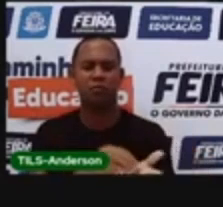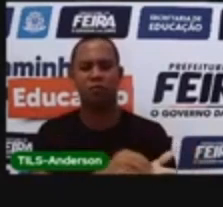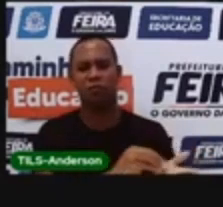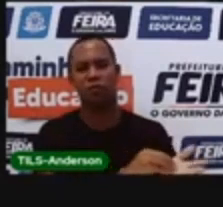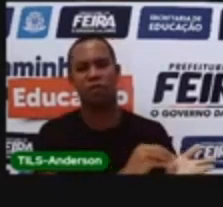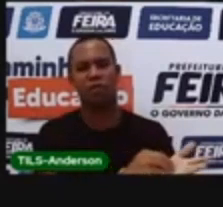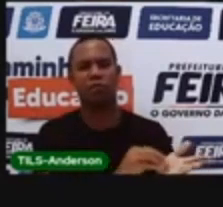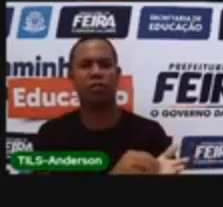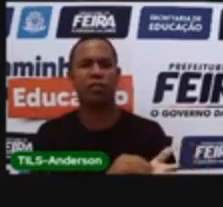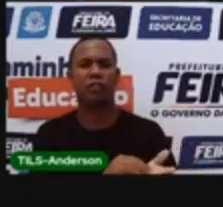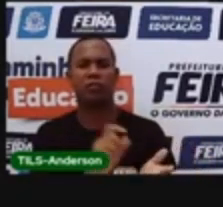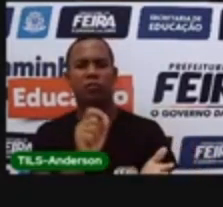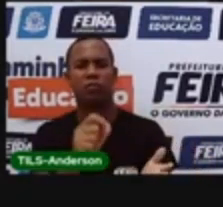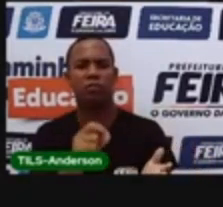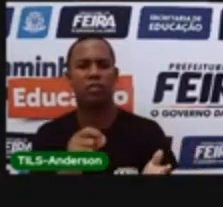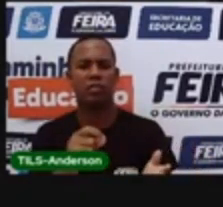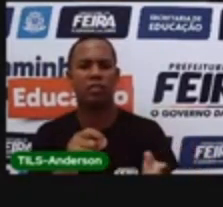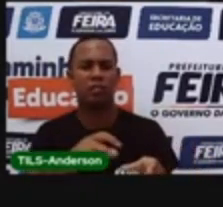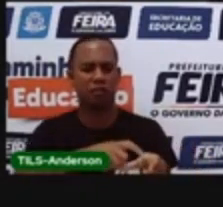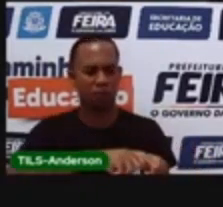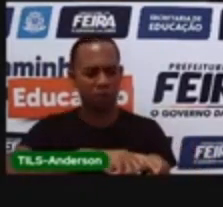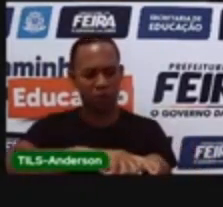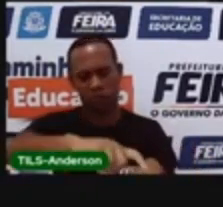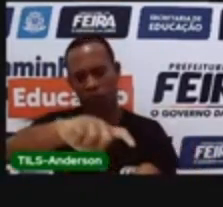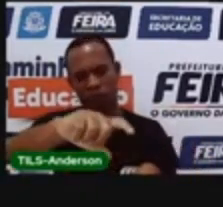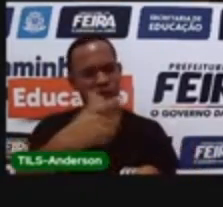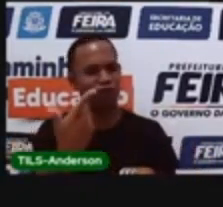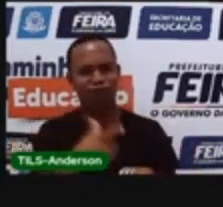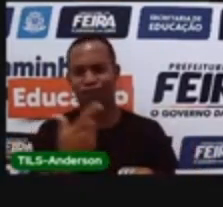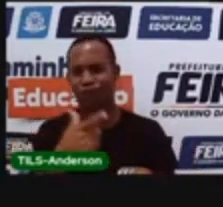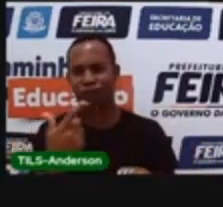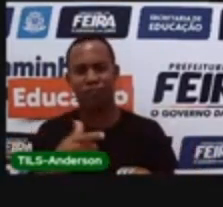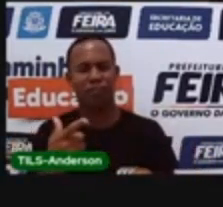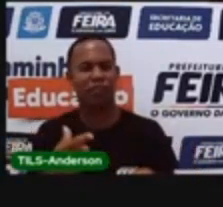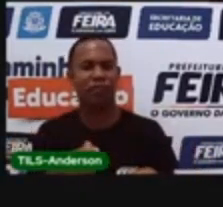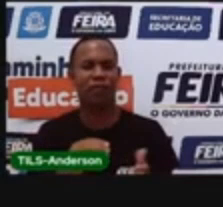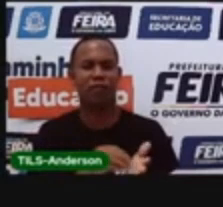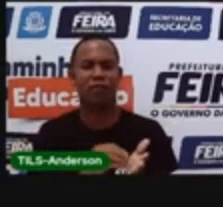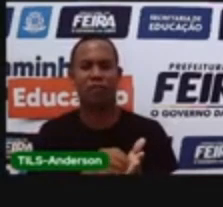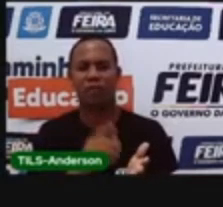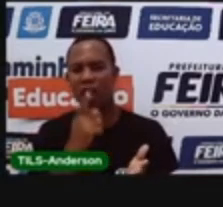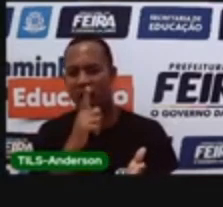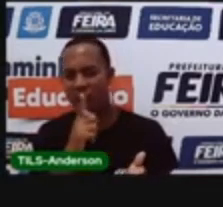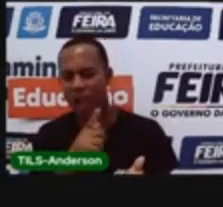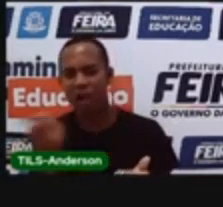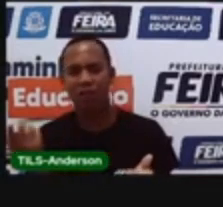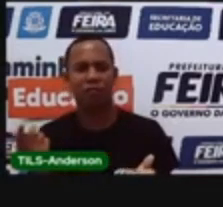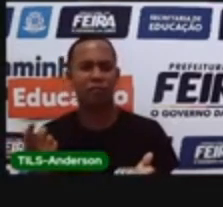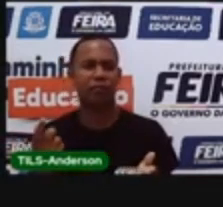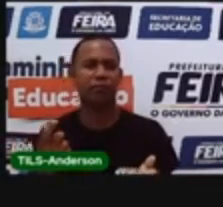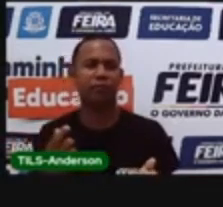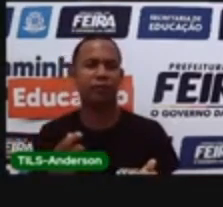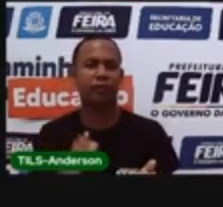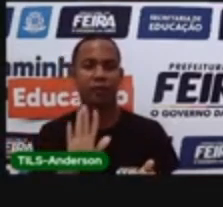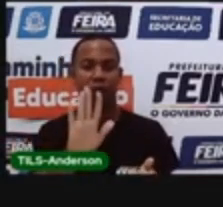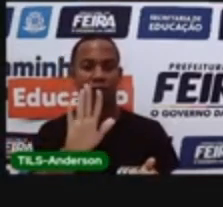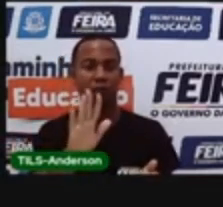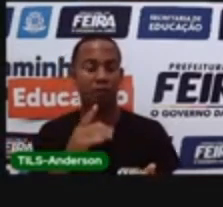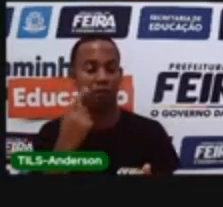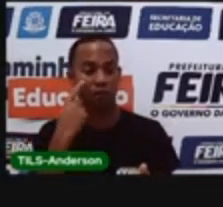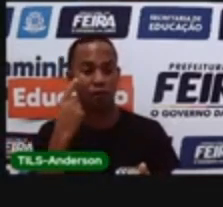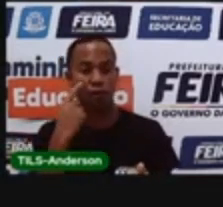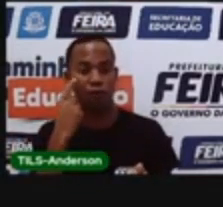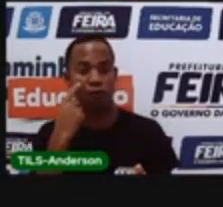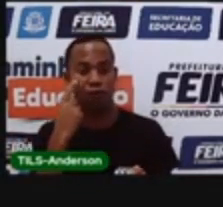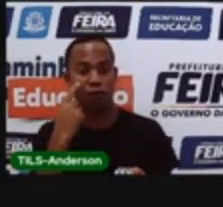básico. No seu bairro, existe o saneamento básico? Água, rede de esgoto, não estou falando de fossa, estou falando da